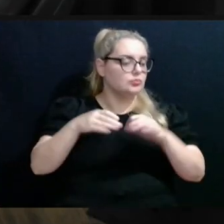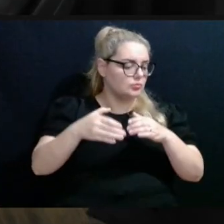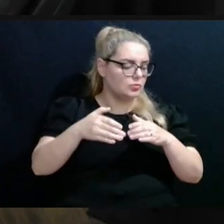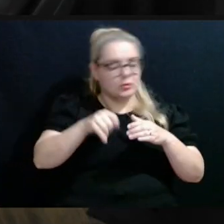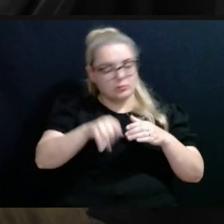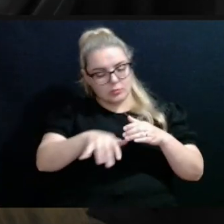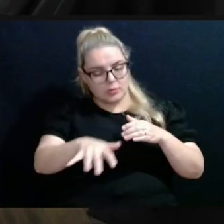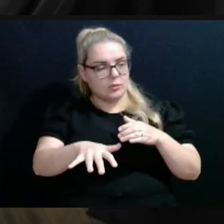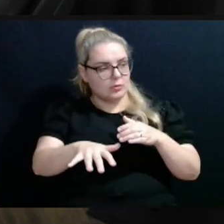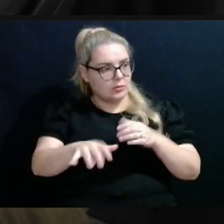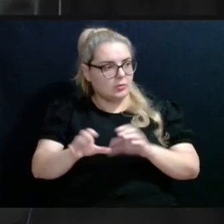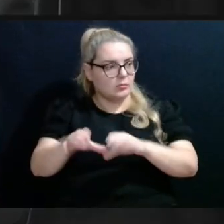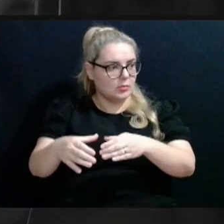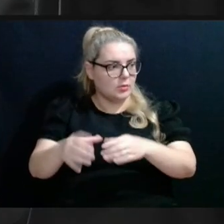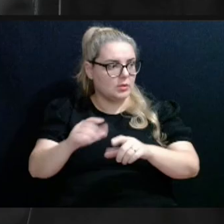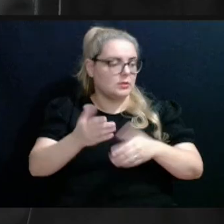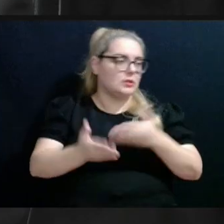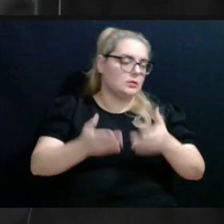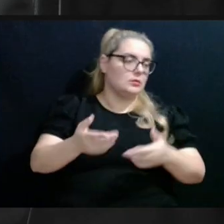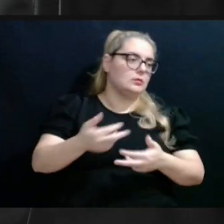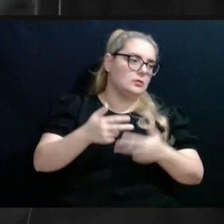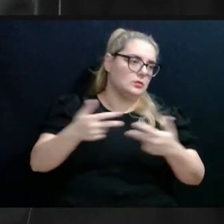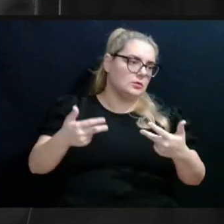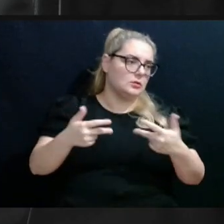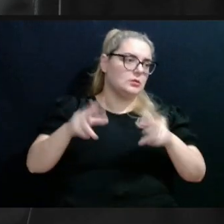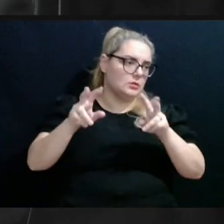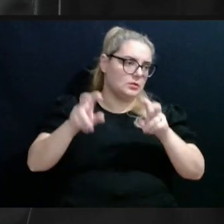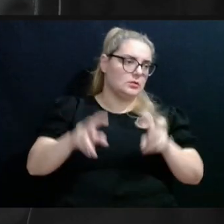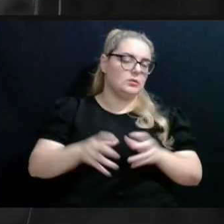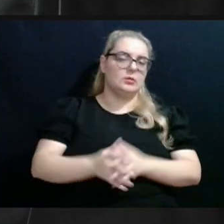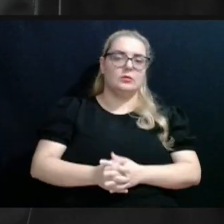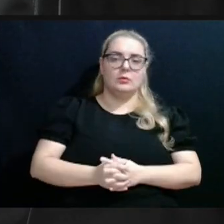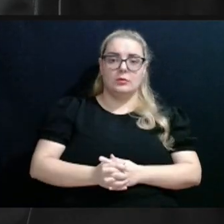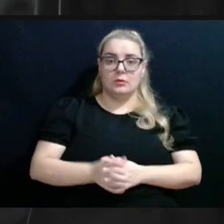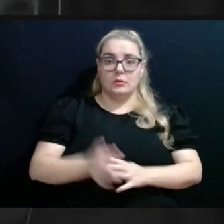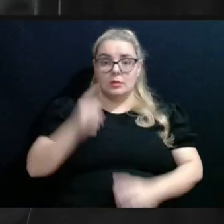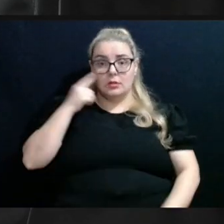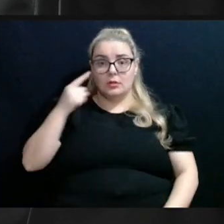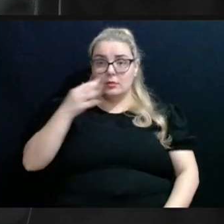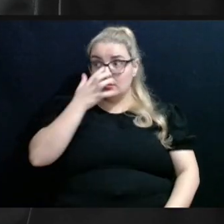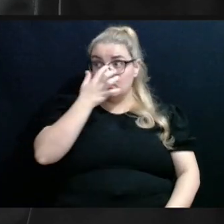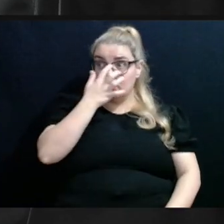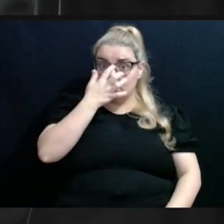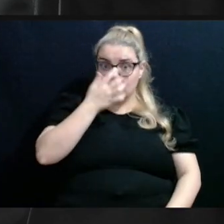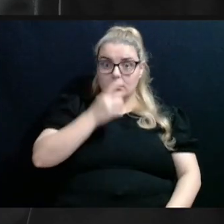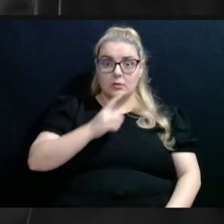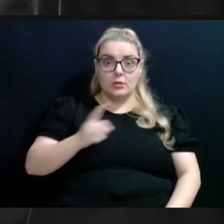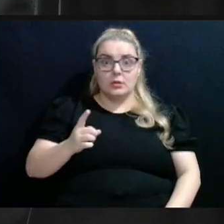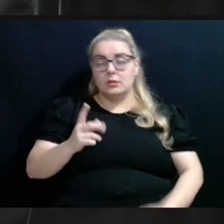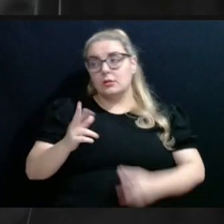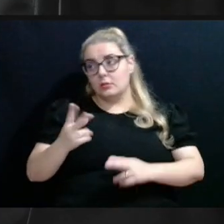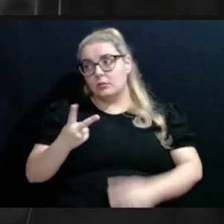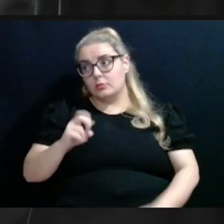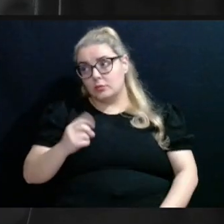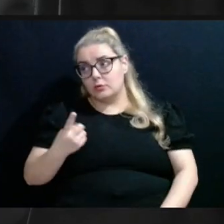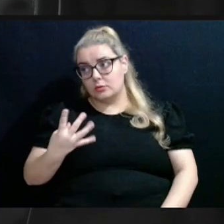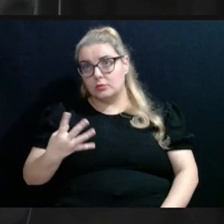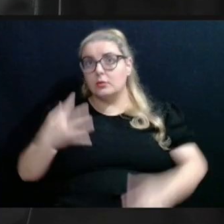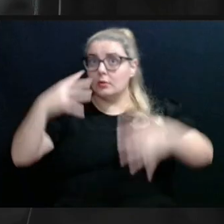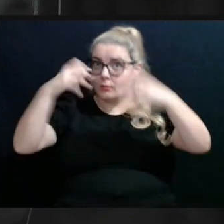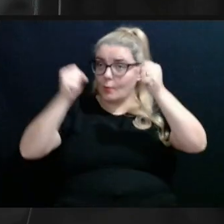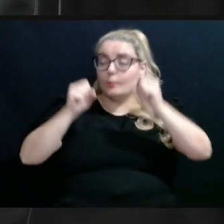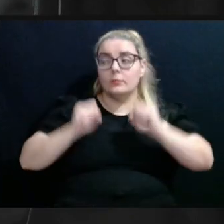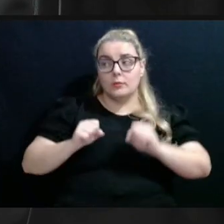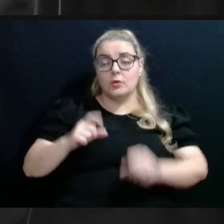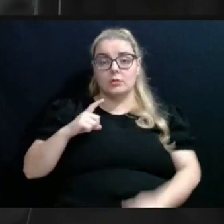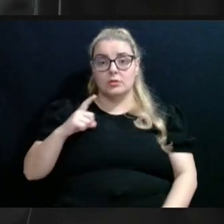essas questões? A previsão para esse ano aqui é um ano de seca, não parecido com 2014, mas existe uma previsão de seca. Já existe